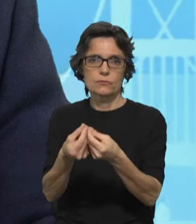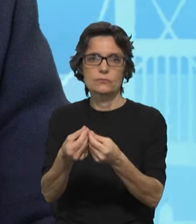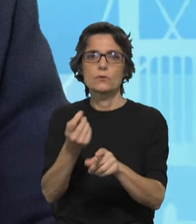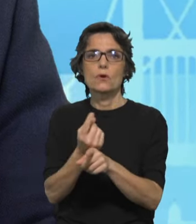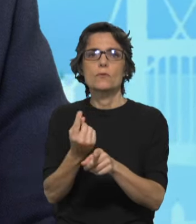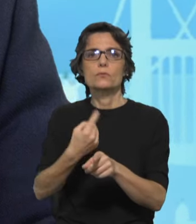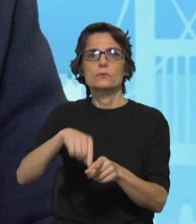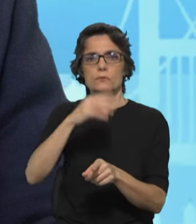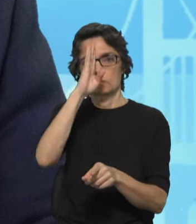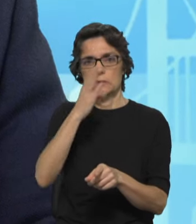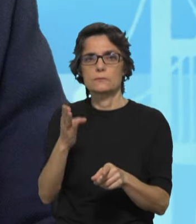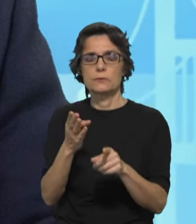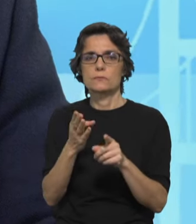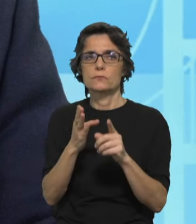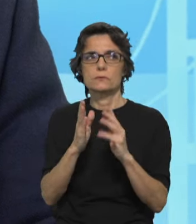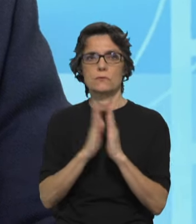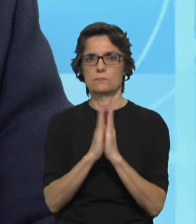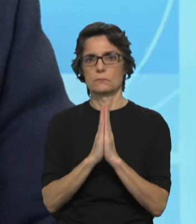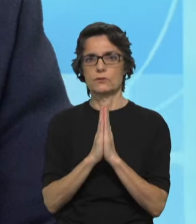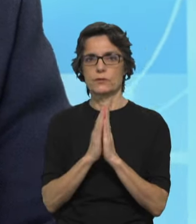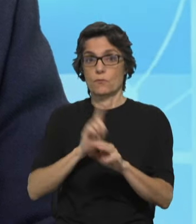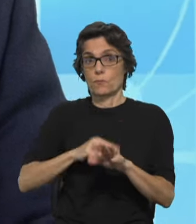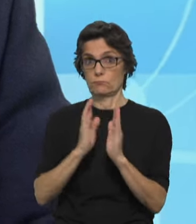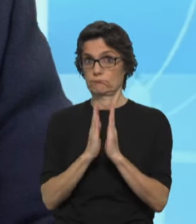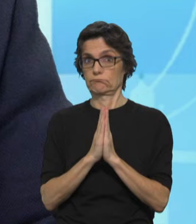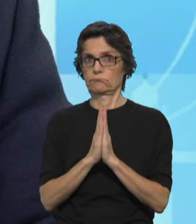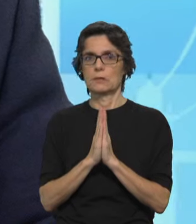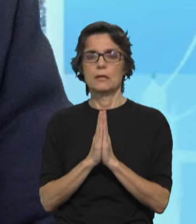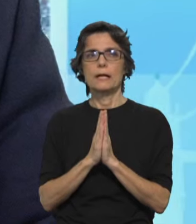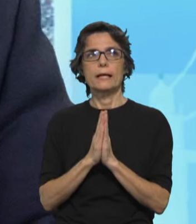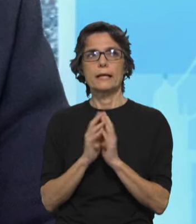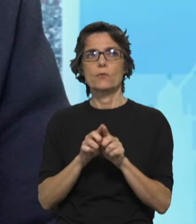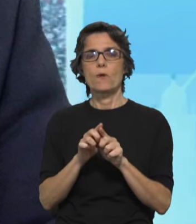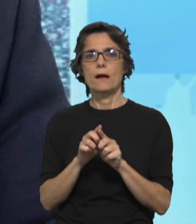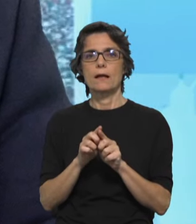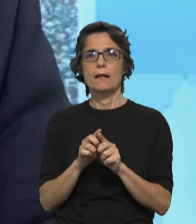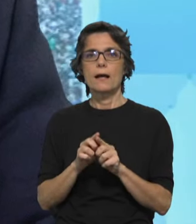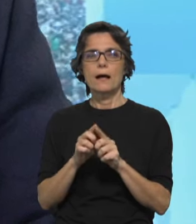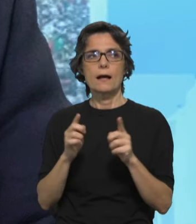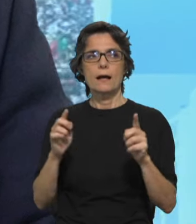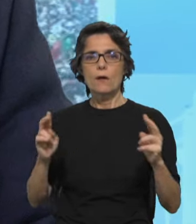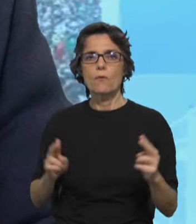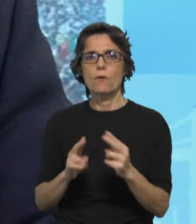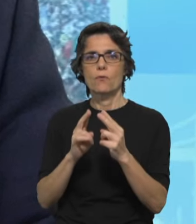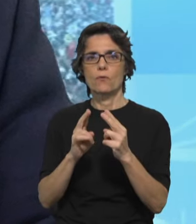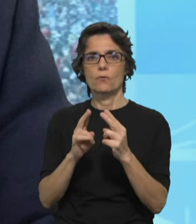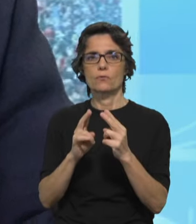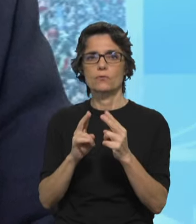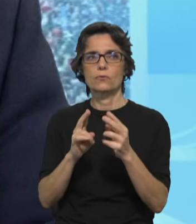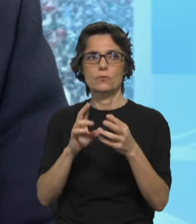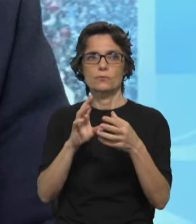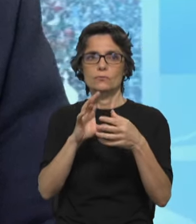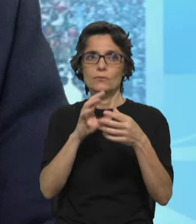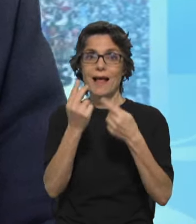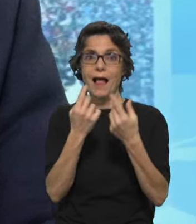a Eucaristia é encontro com o que está vivo e com o que está vivo no seu corpo, que é a Igreja. E,